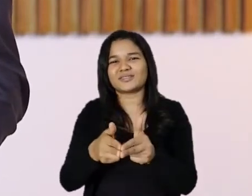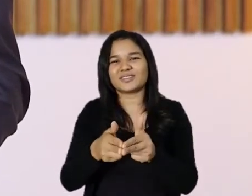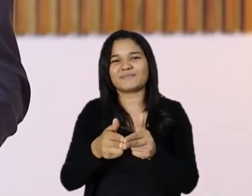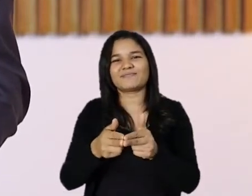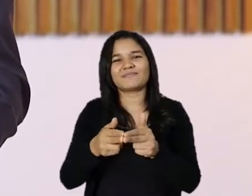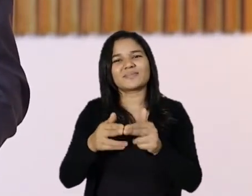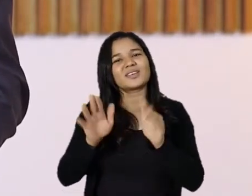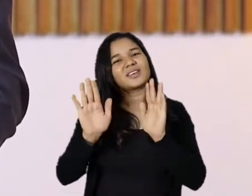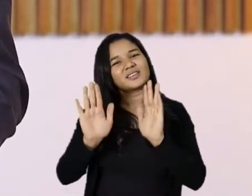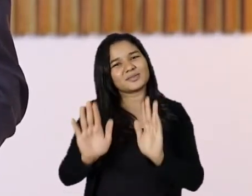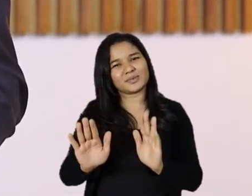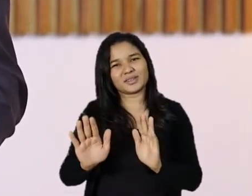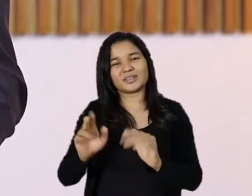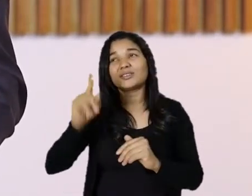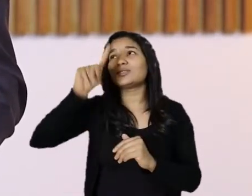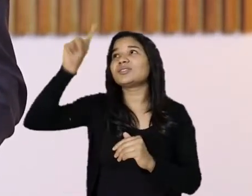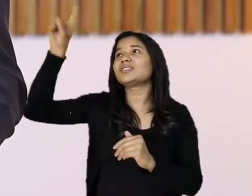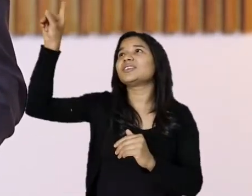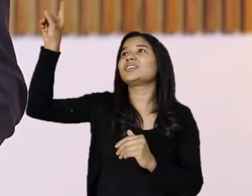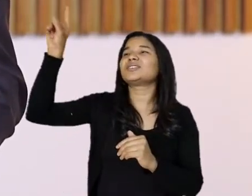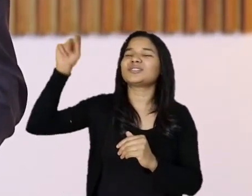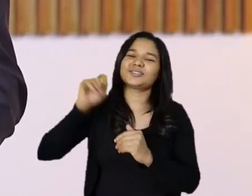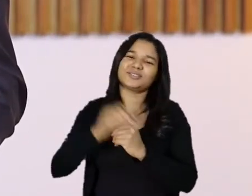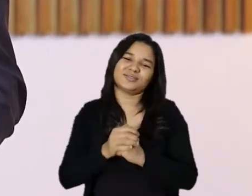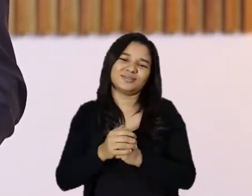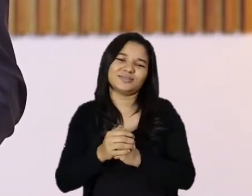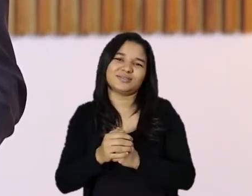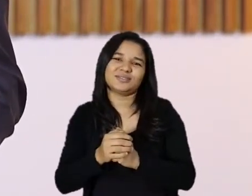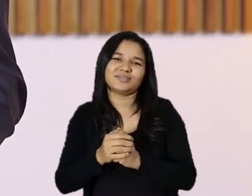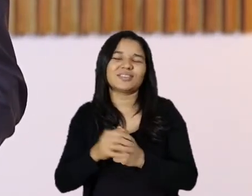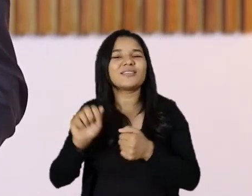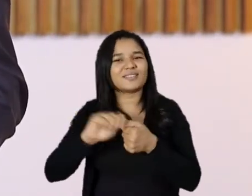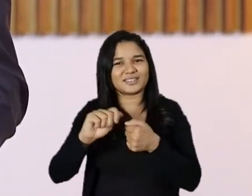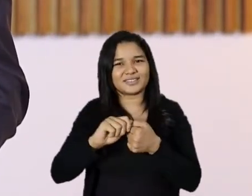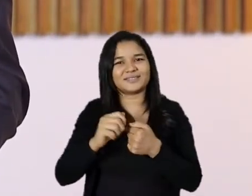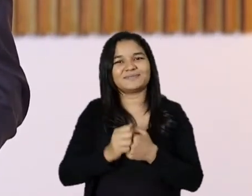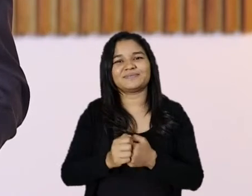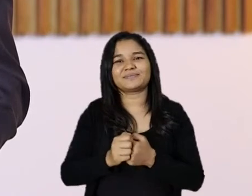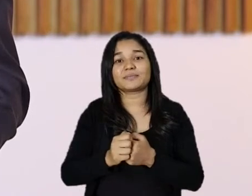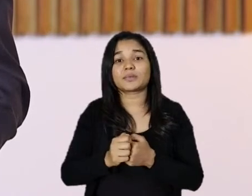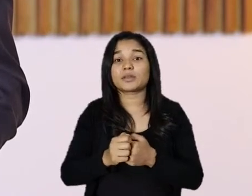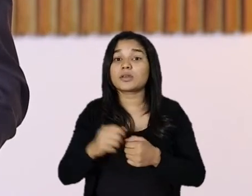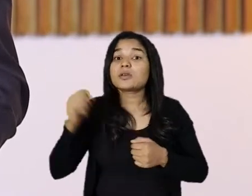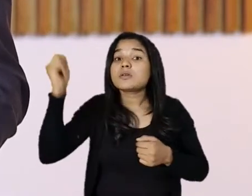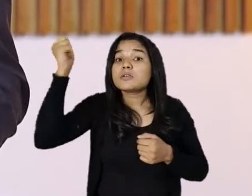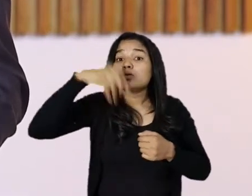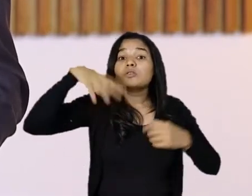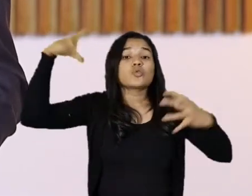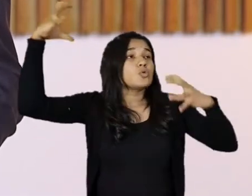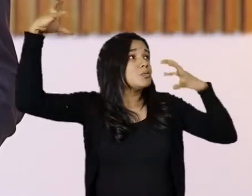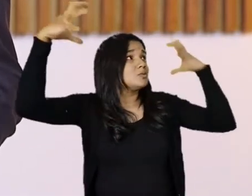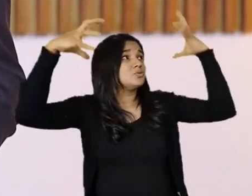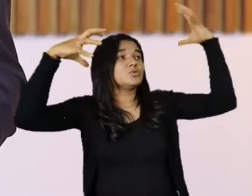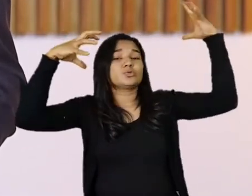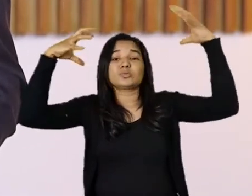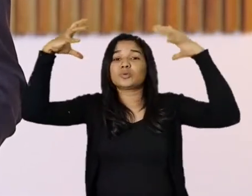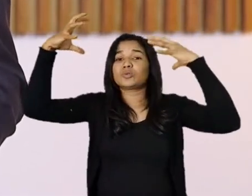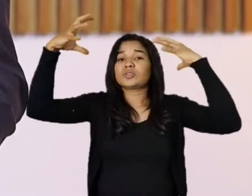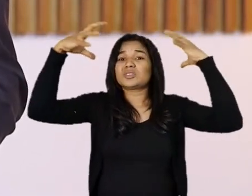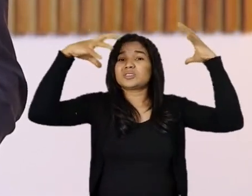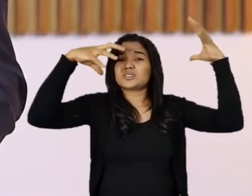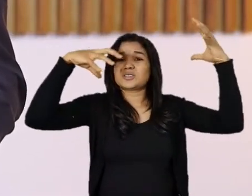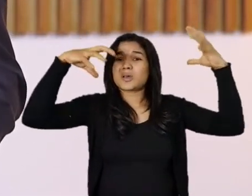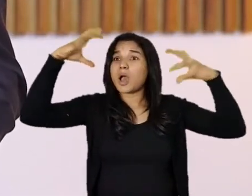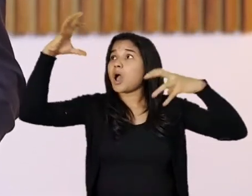entanto, começou algumas gotas de chuva cair, o céu ficar negro, a água começar a